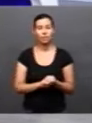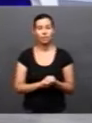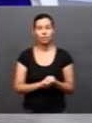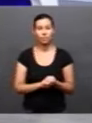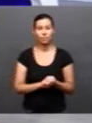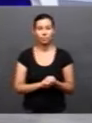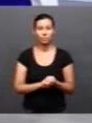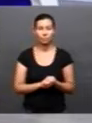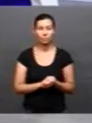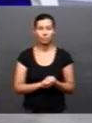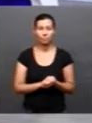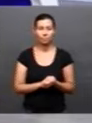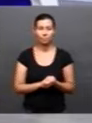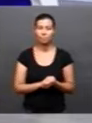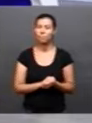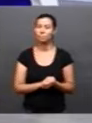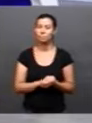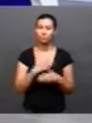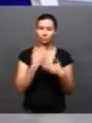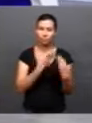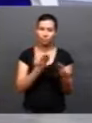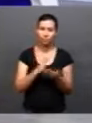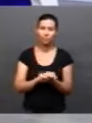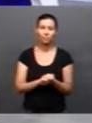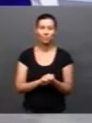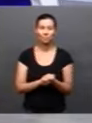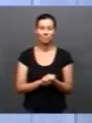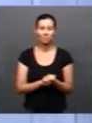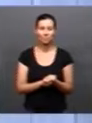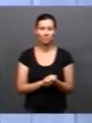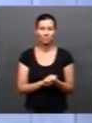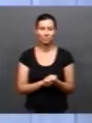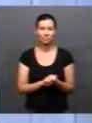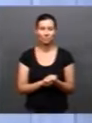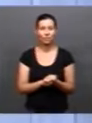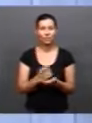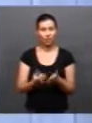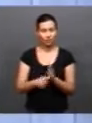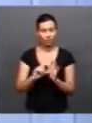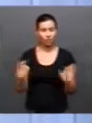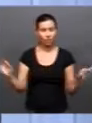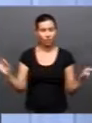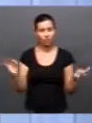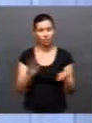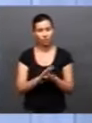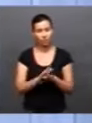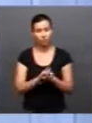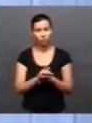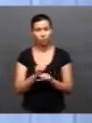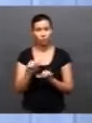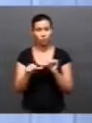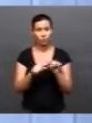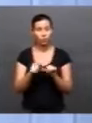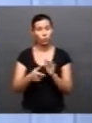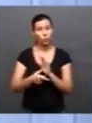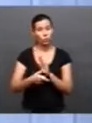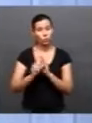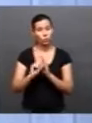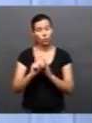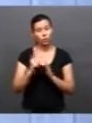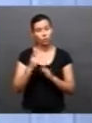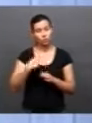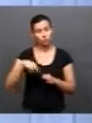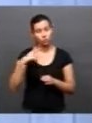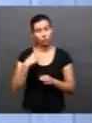que agradeço. Está em casa. Sei disso. Bom, antes de encerrar, só uma correção. Ontem no Jornal da UFO nós mostramos